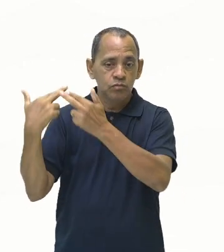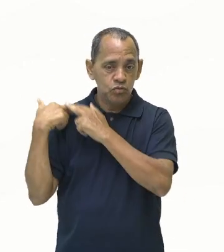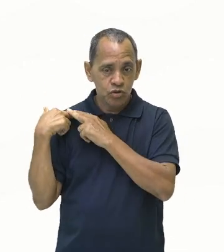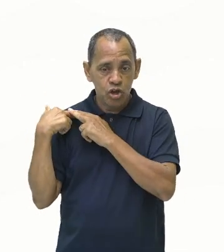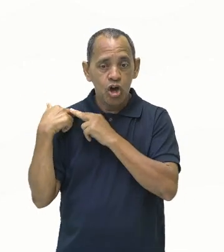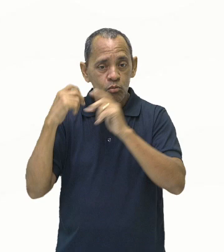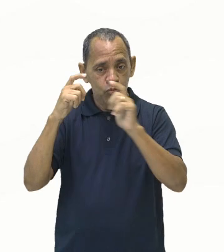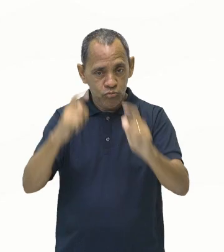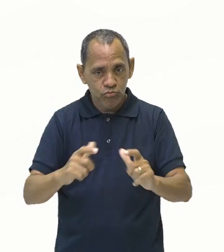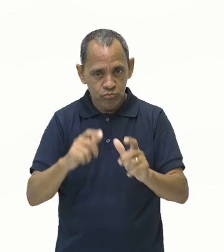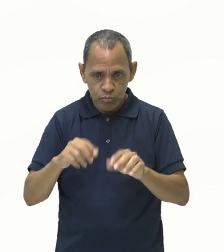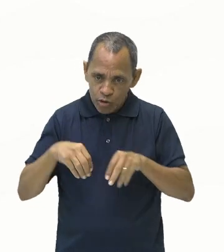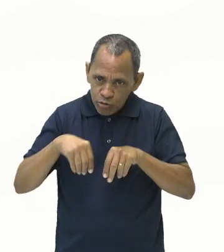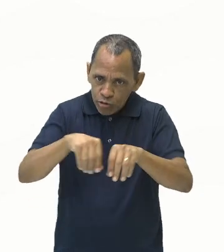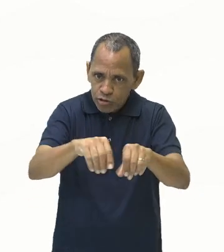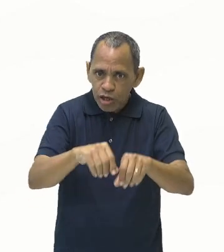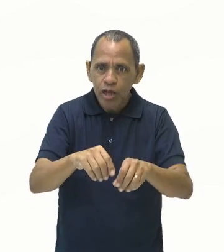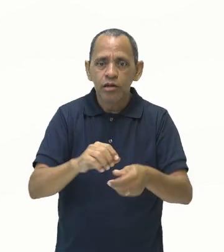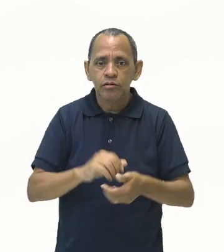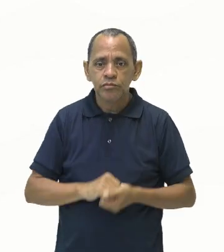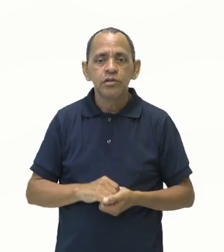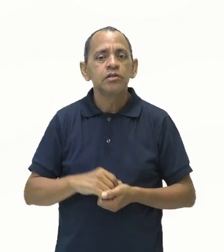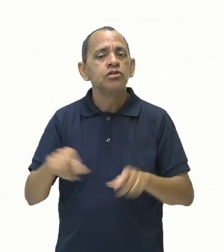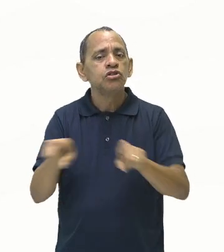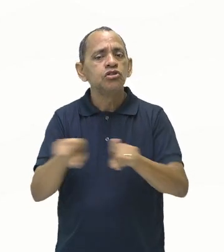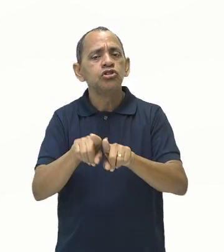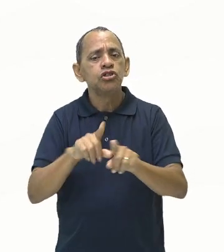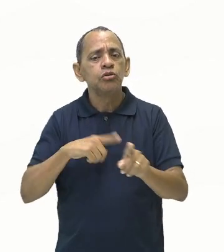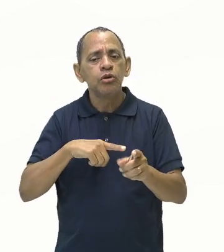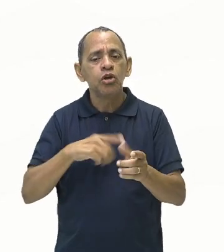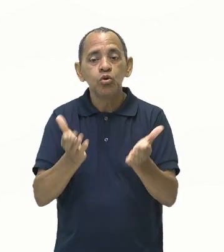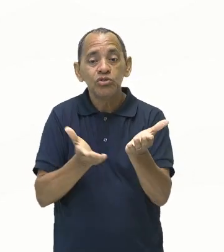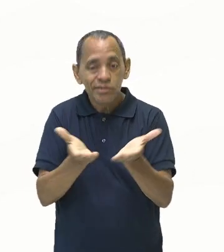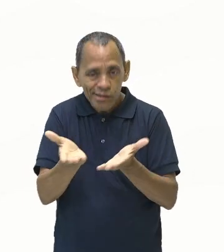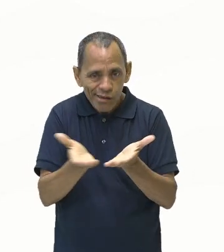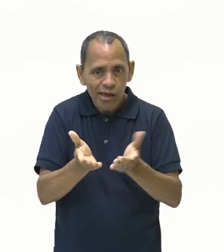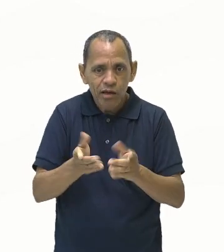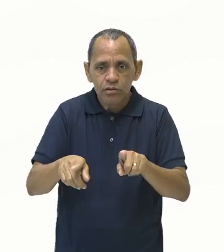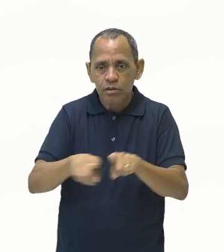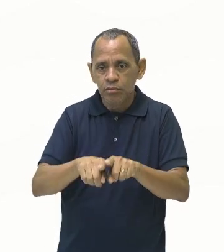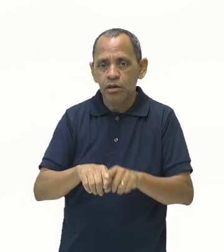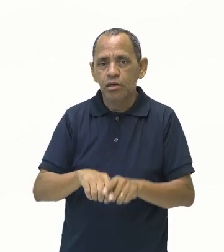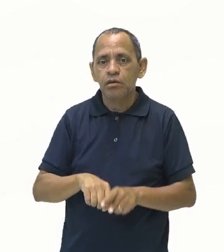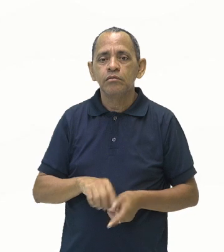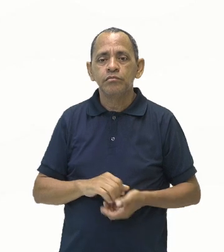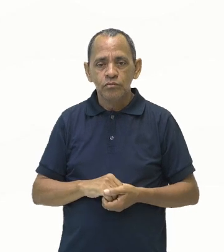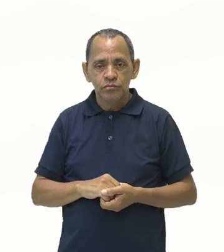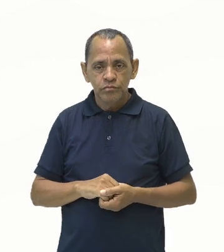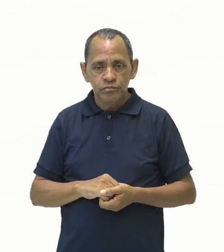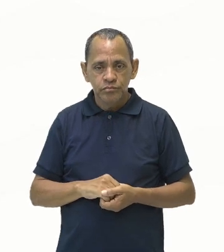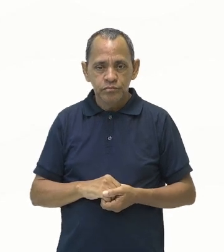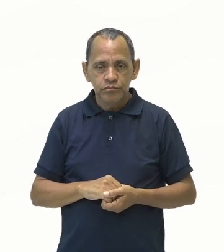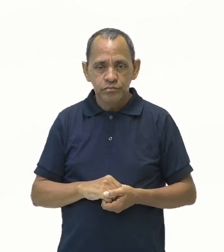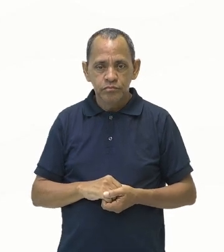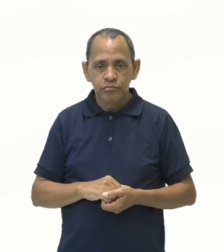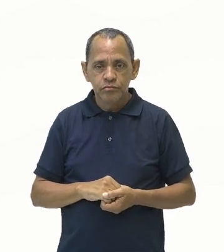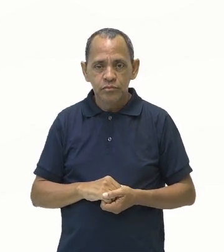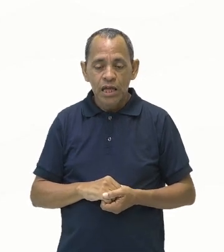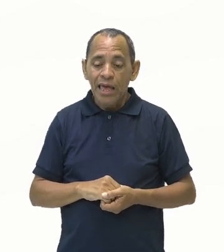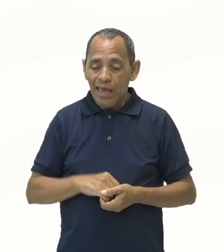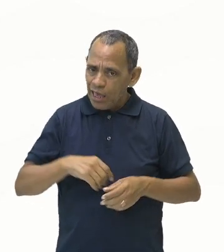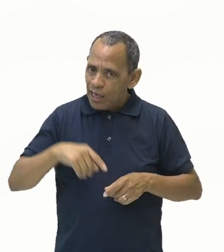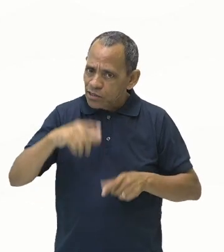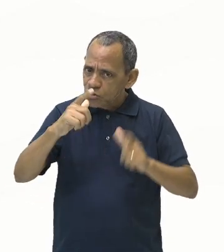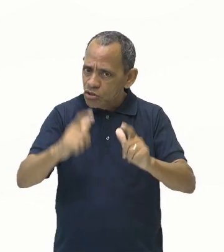as terras dos servos. Então, as terras comunais eram aquelas terras comuns, as terras de pastagens,